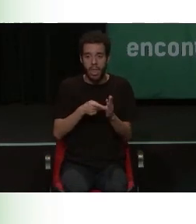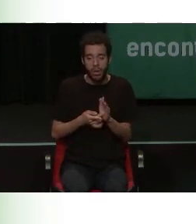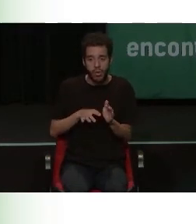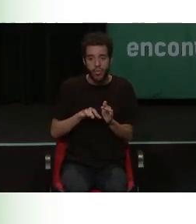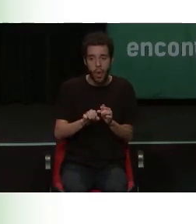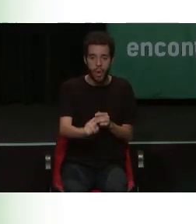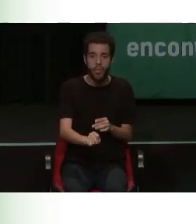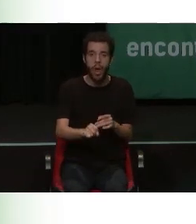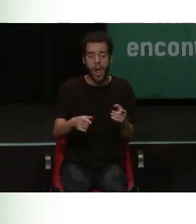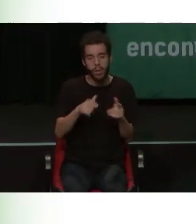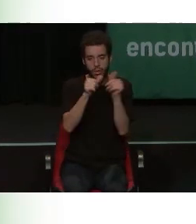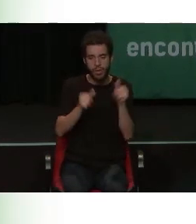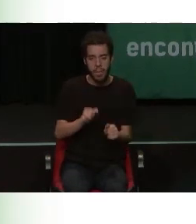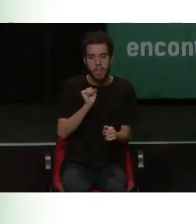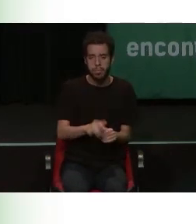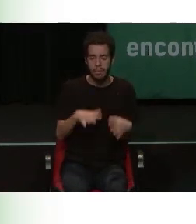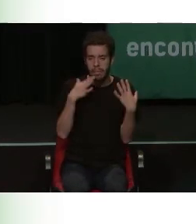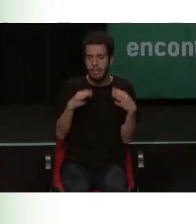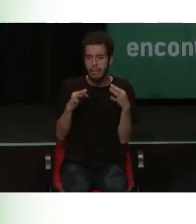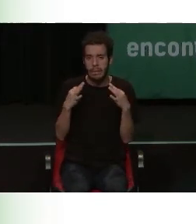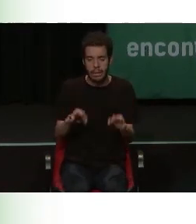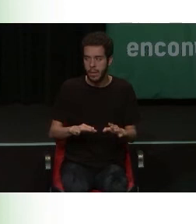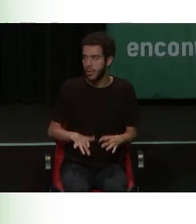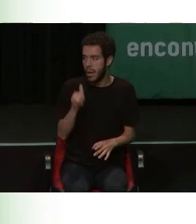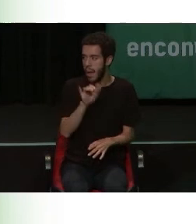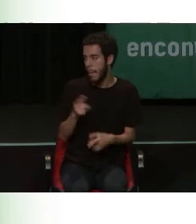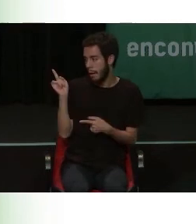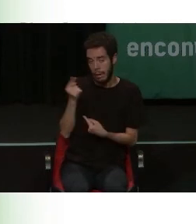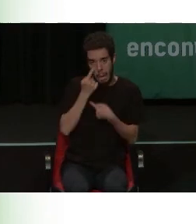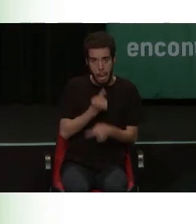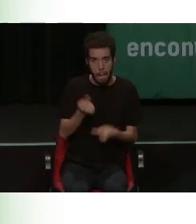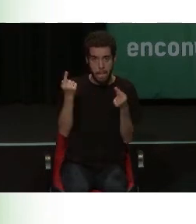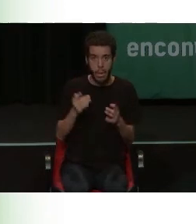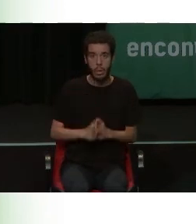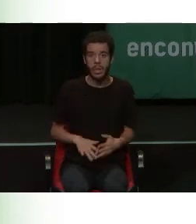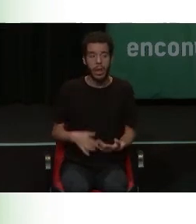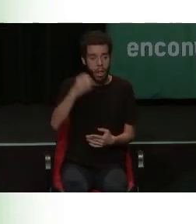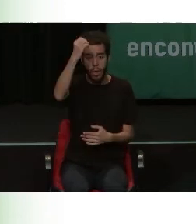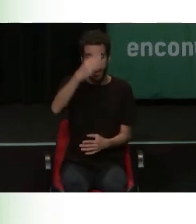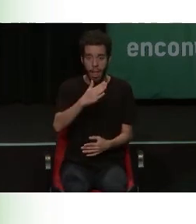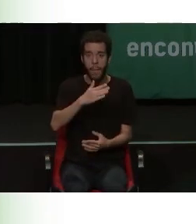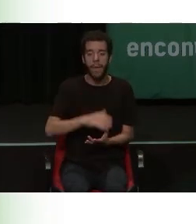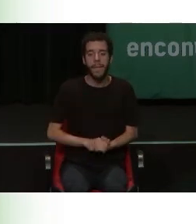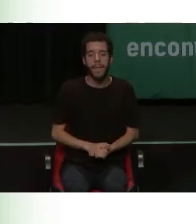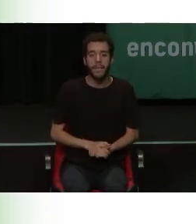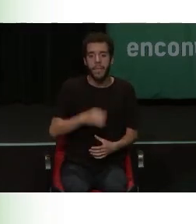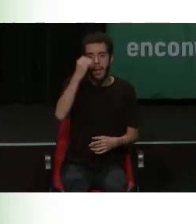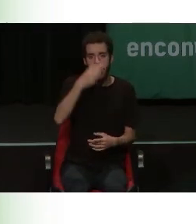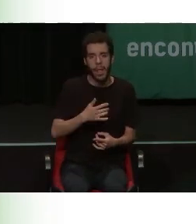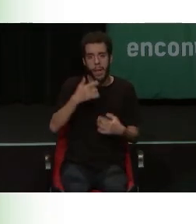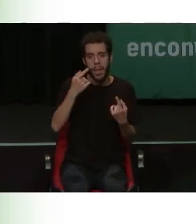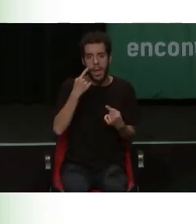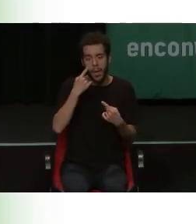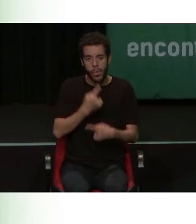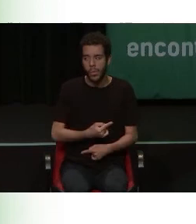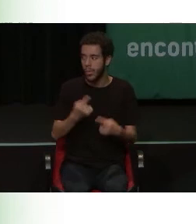o sistema é extremamente simples, como pode ver aqui nessas figuras. Portanto, é uma fonte de luz, uma lâmpada, que transmite a luz através de um